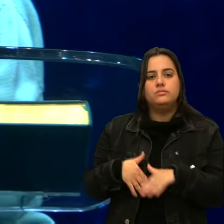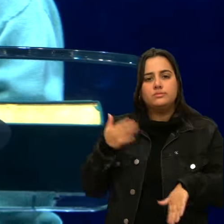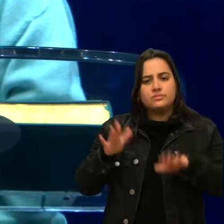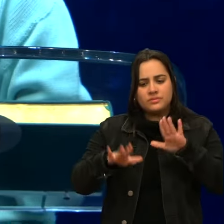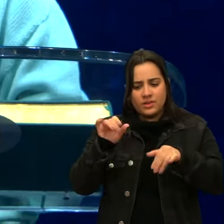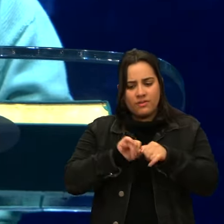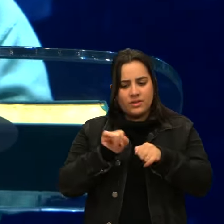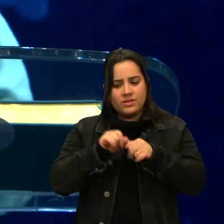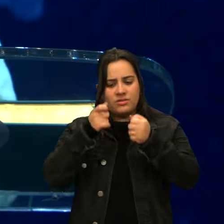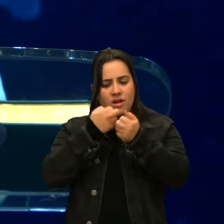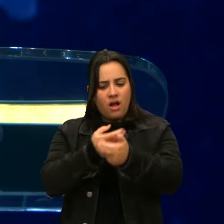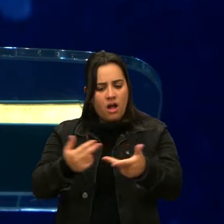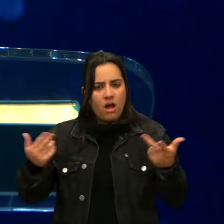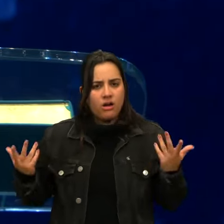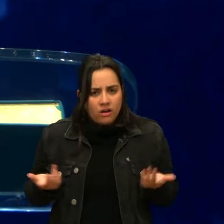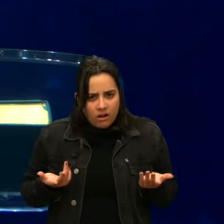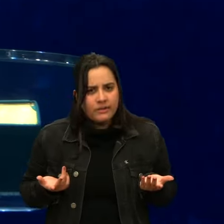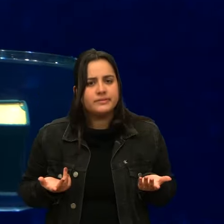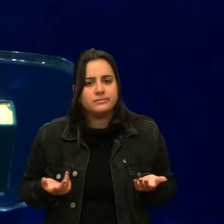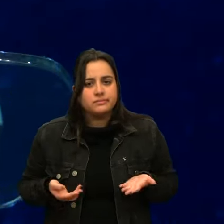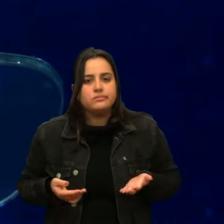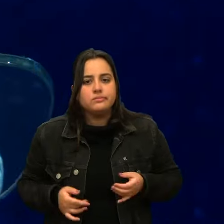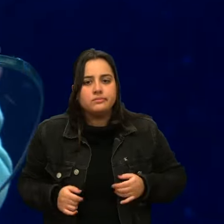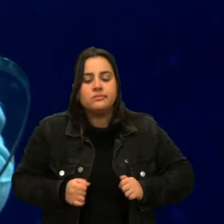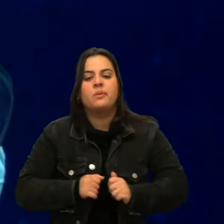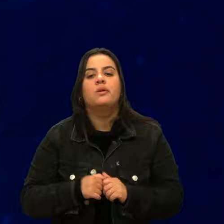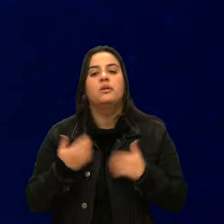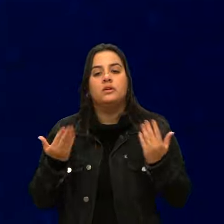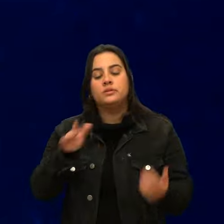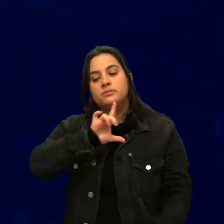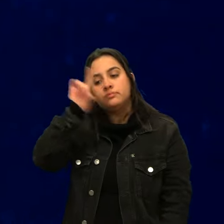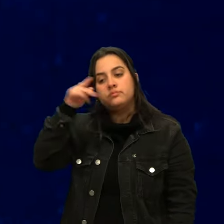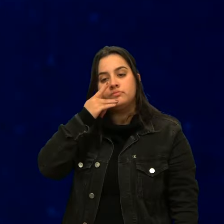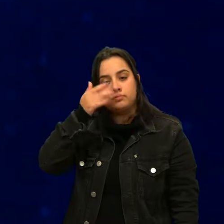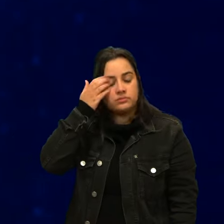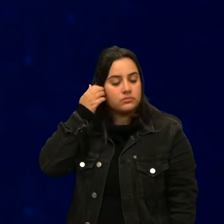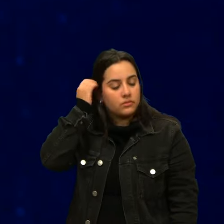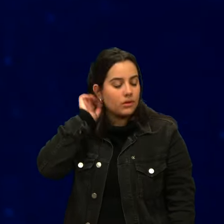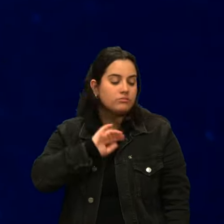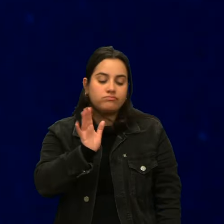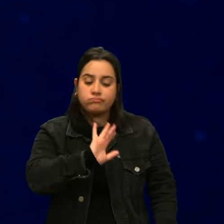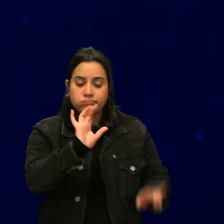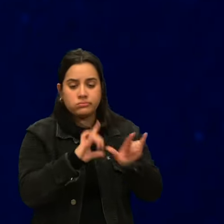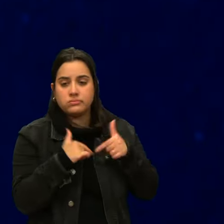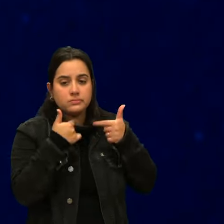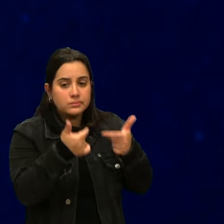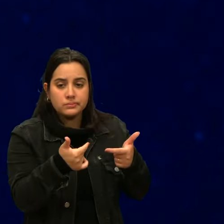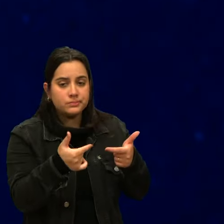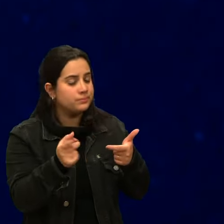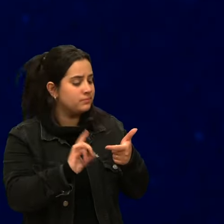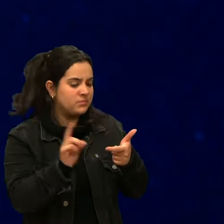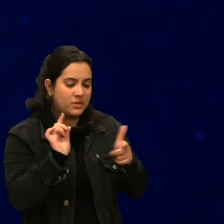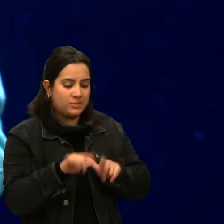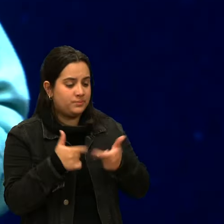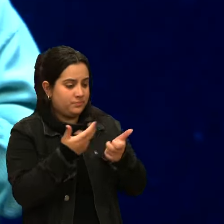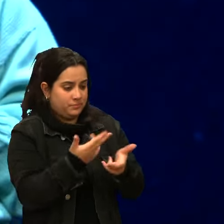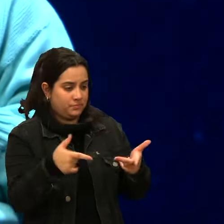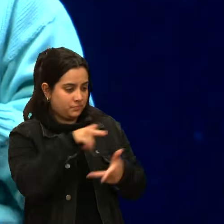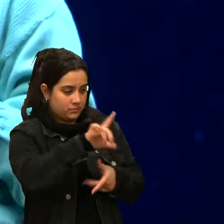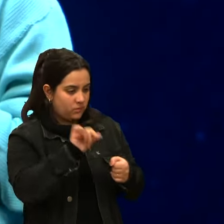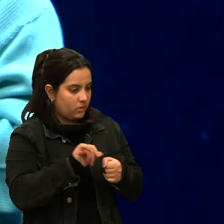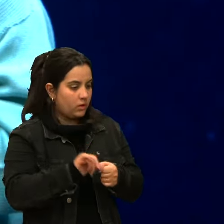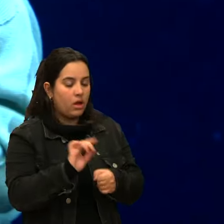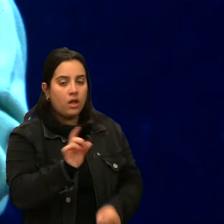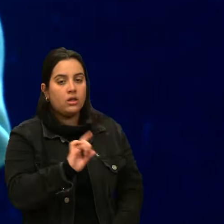tantas coisas. E ainda assim, Deus está dizendo, não é sobre uma ação, não é só sobre o que você faz, mas é